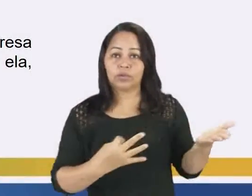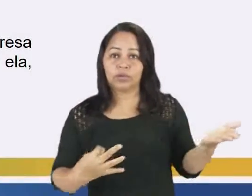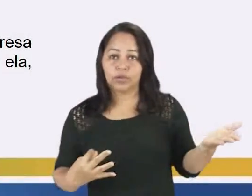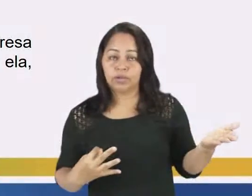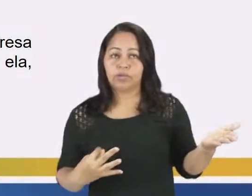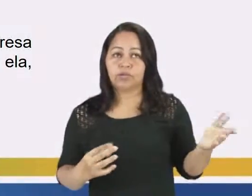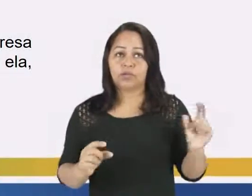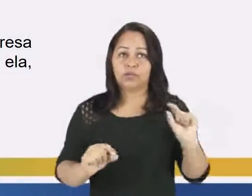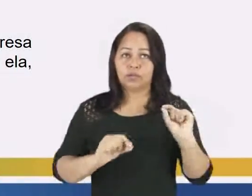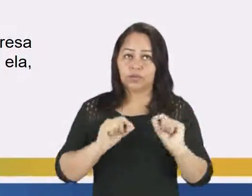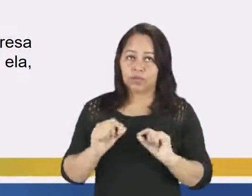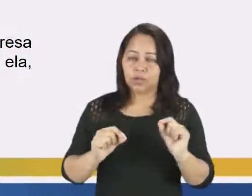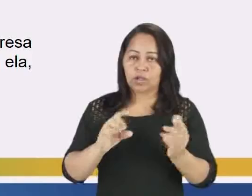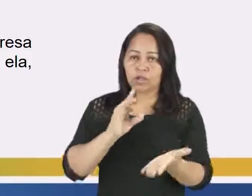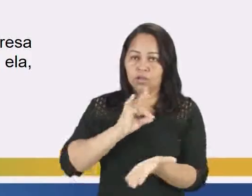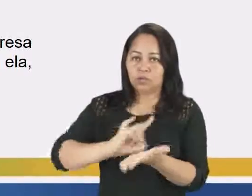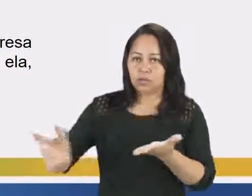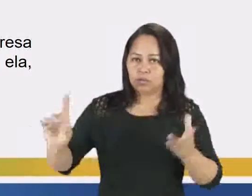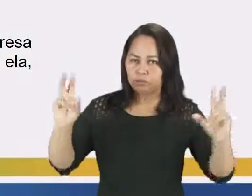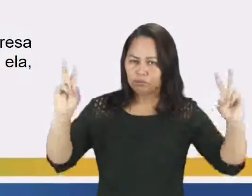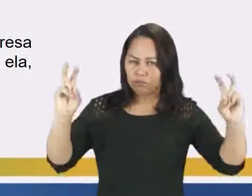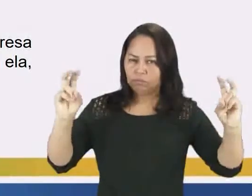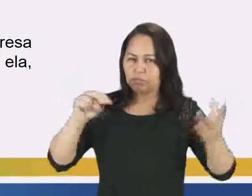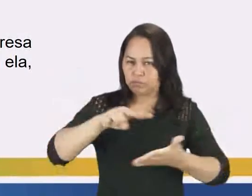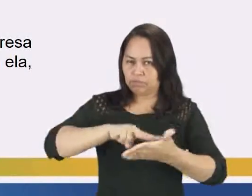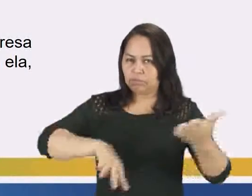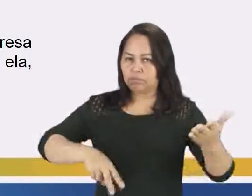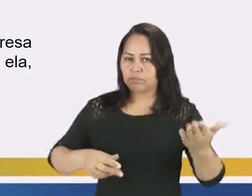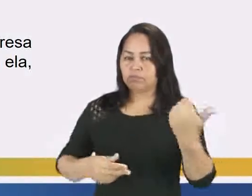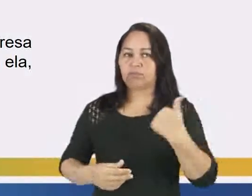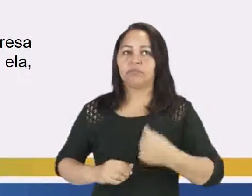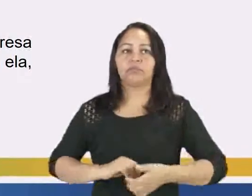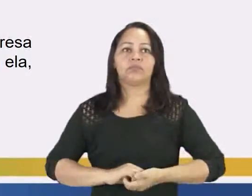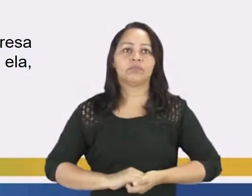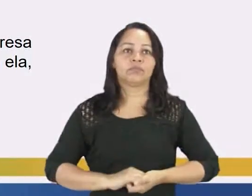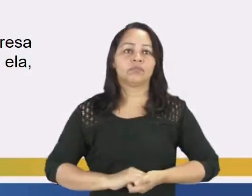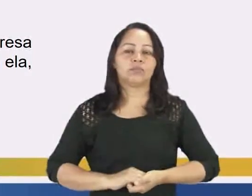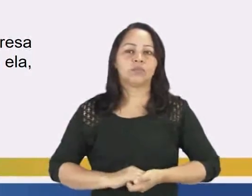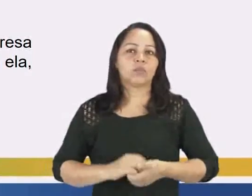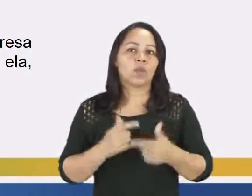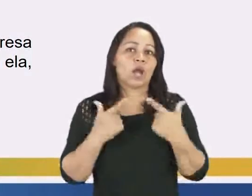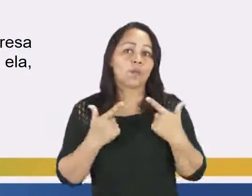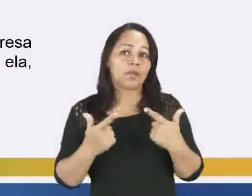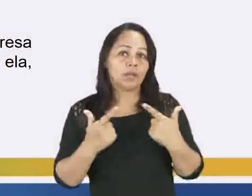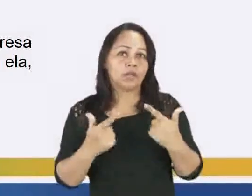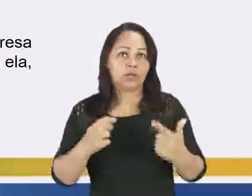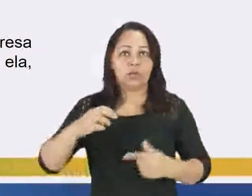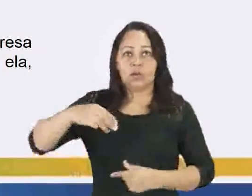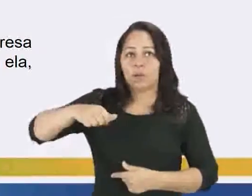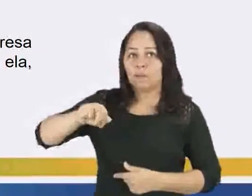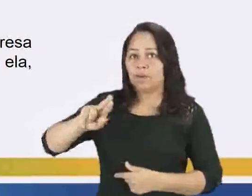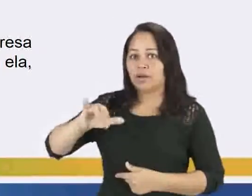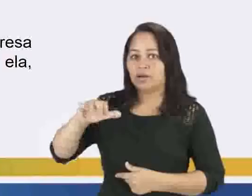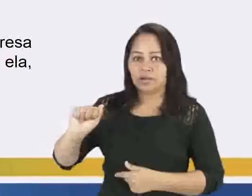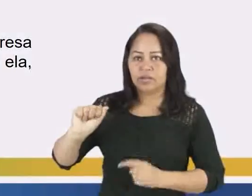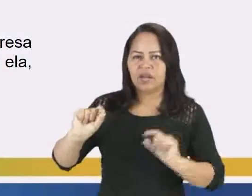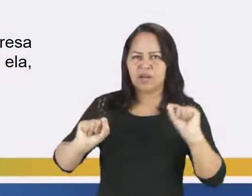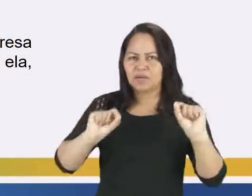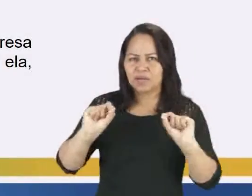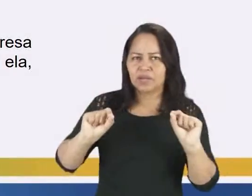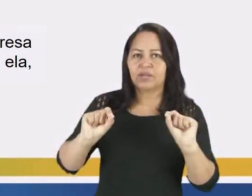que se chama Inimigos. Vamos ler. O apelido de Maria Teresa para Norberto era